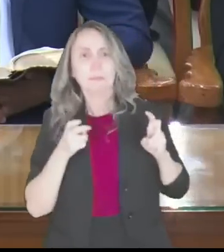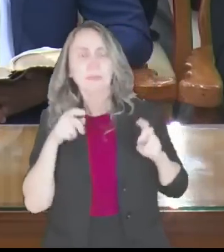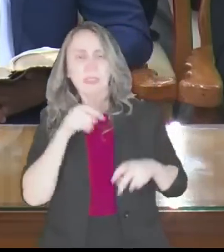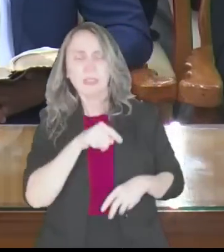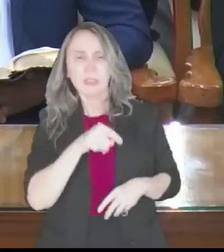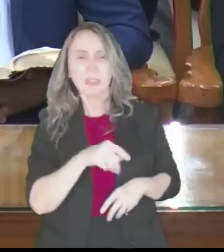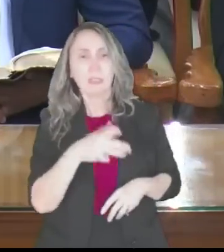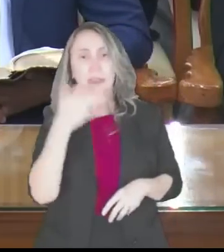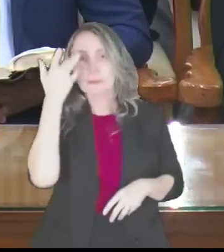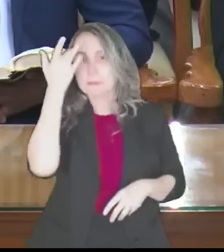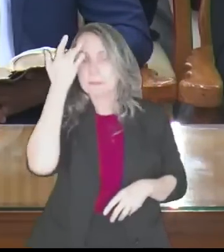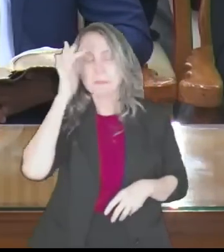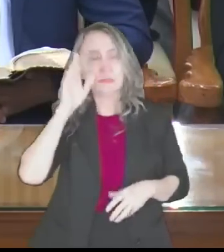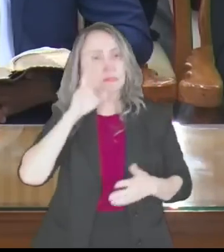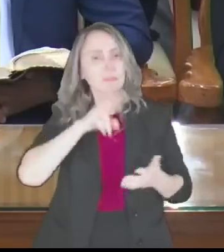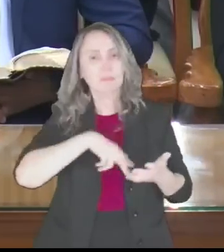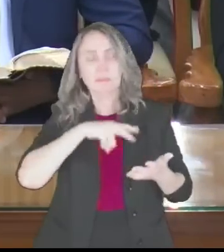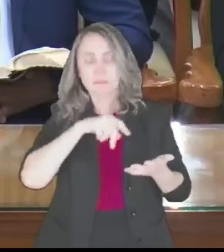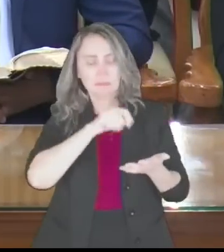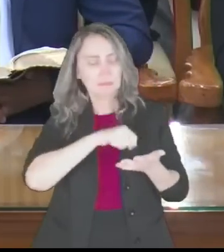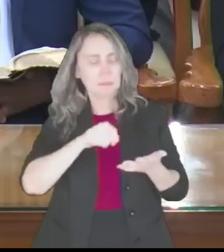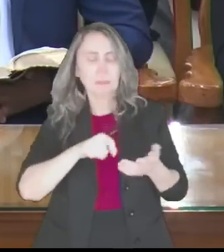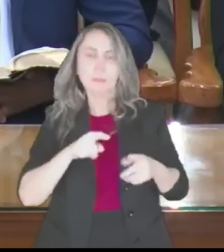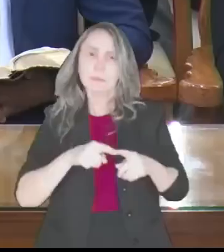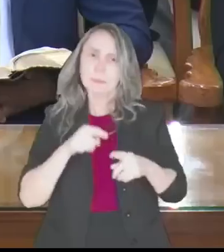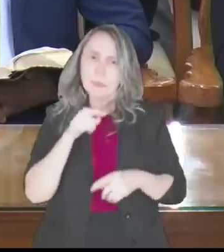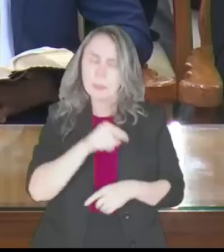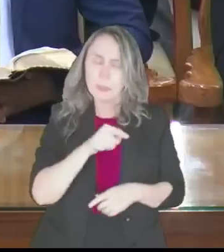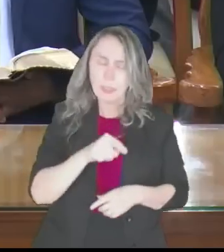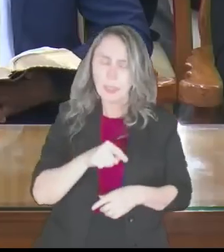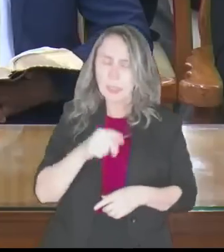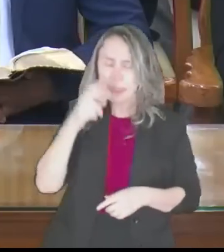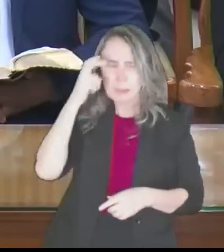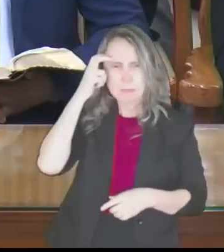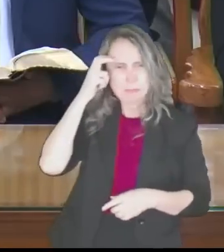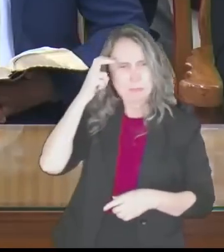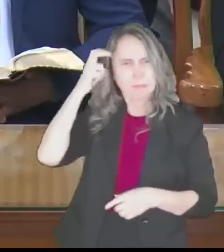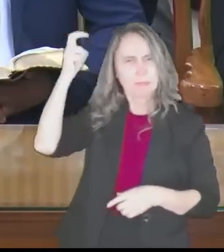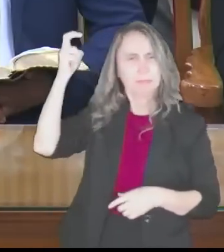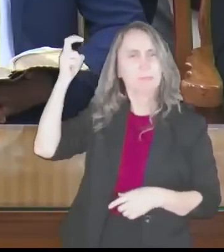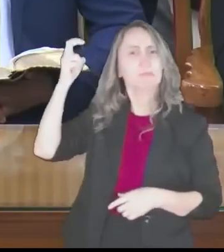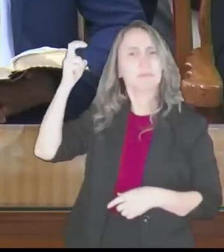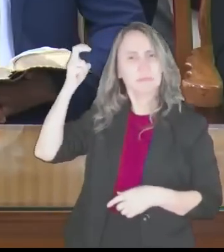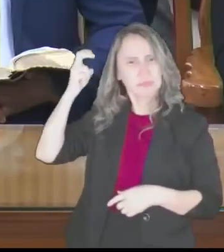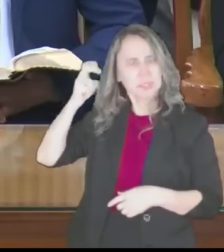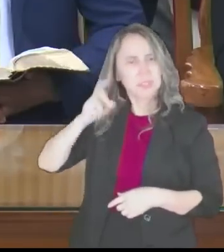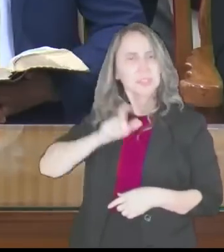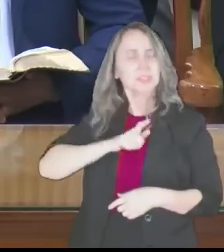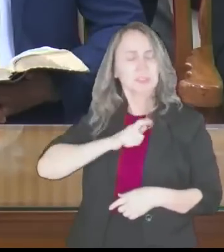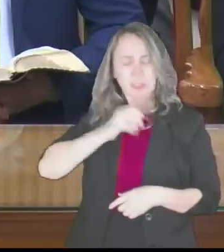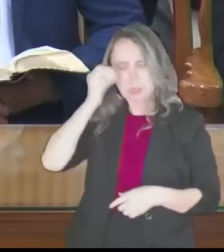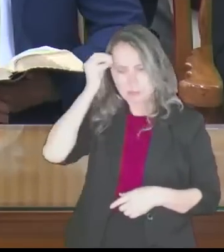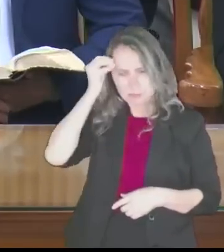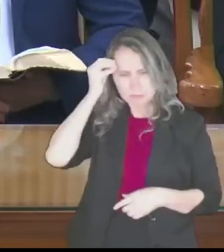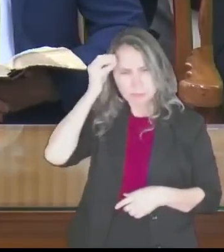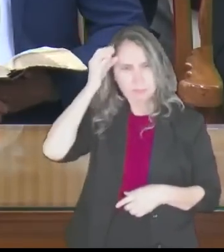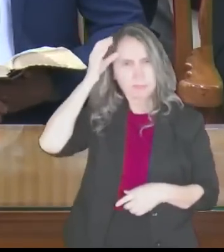analfabeta, semi-analfabeta, mas ela tem uma sabedoria, um